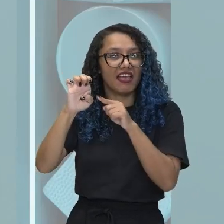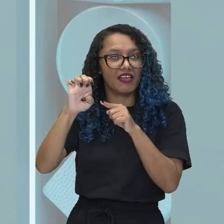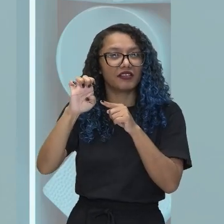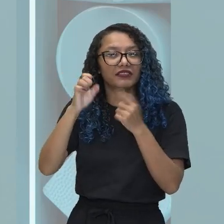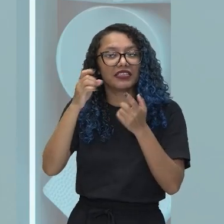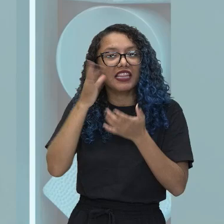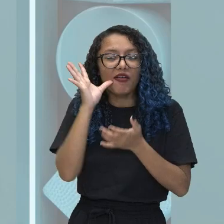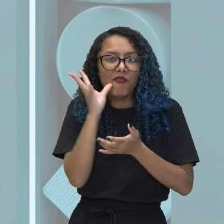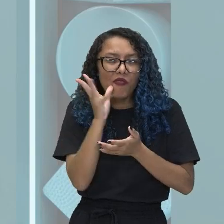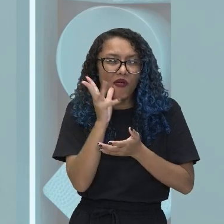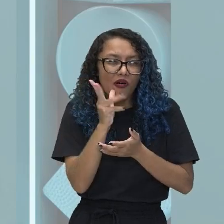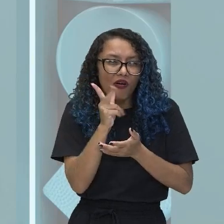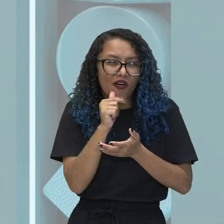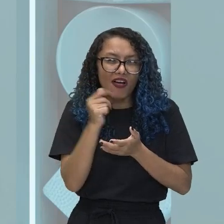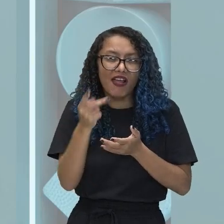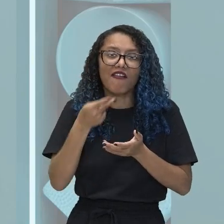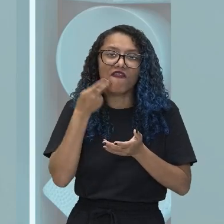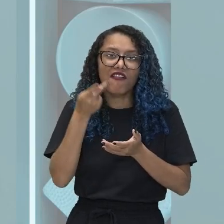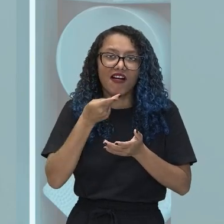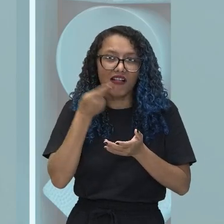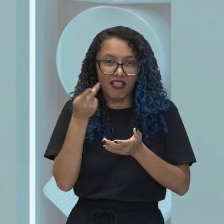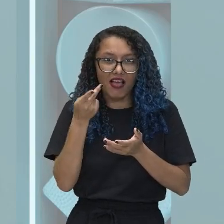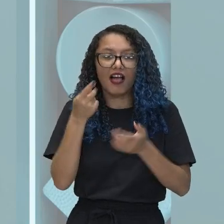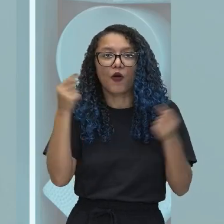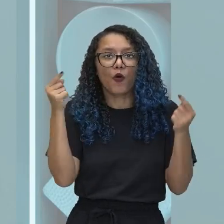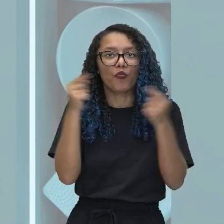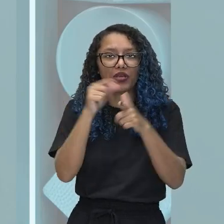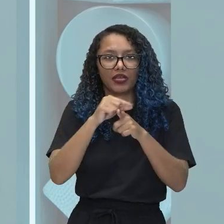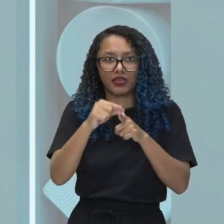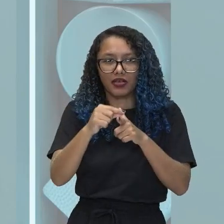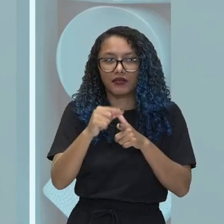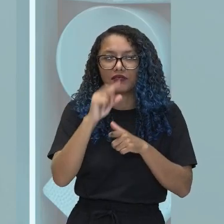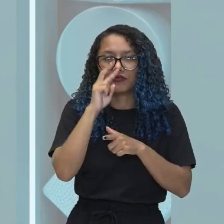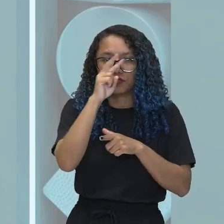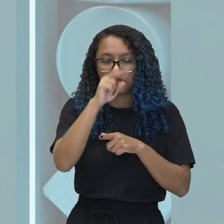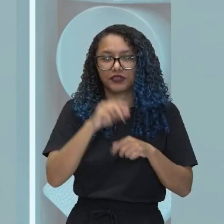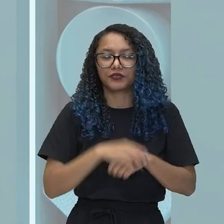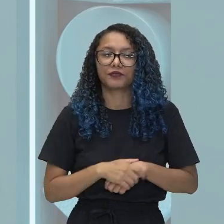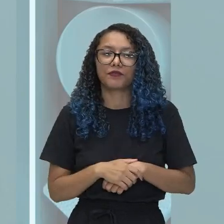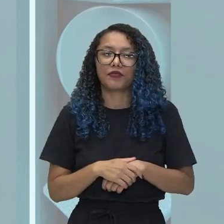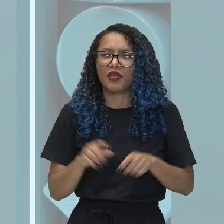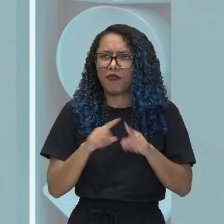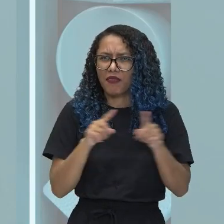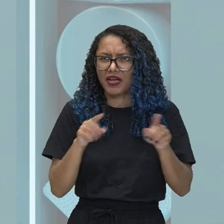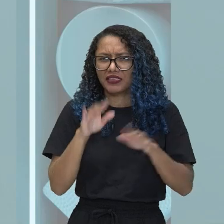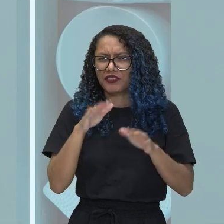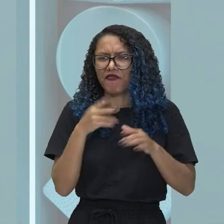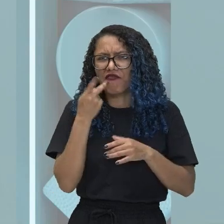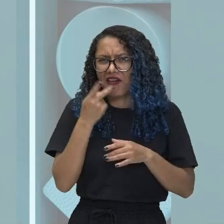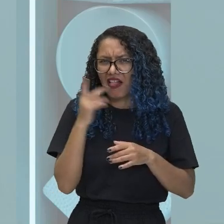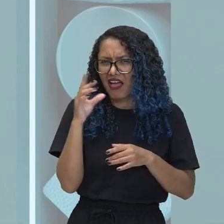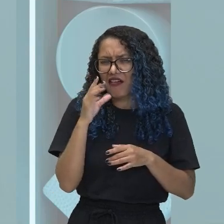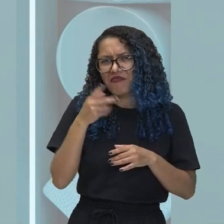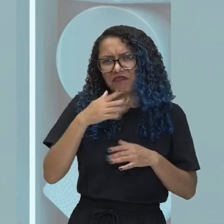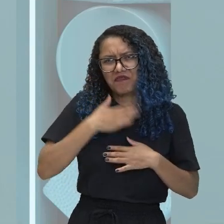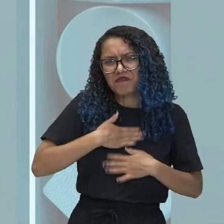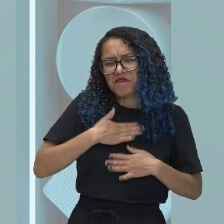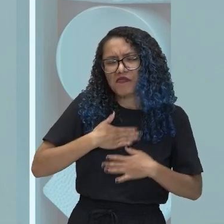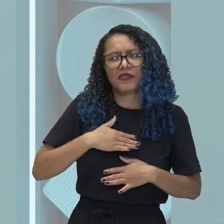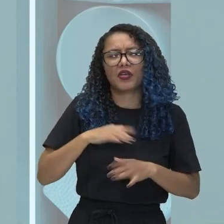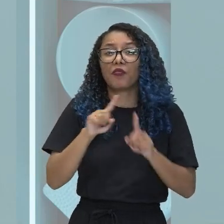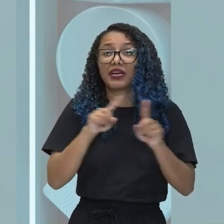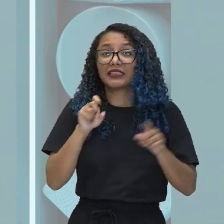demoro enquanto falo claro que ninguém vai estar falando com essa demora como eu fiz aqui mas se nós pararmos para